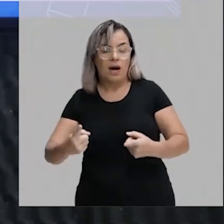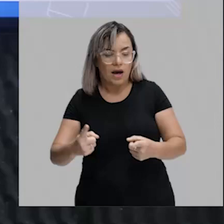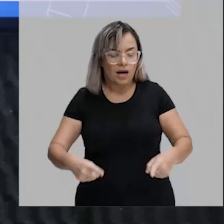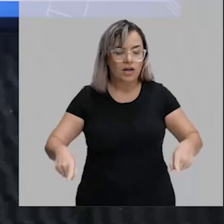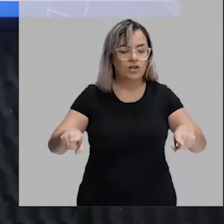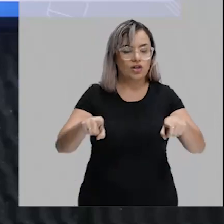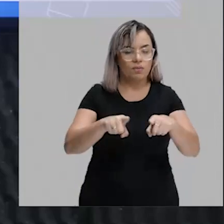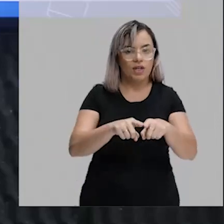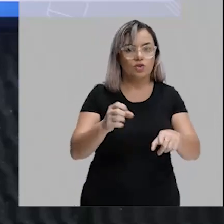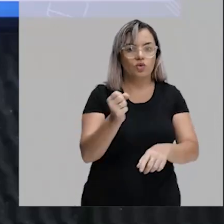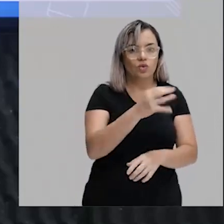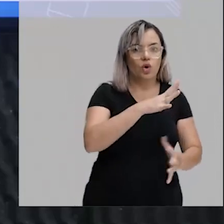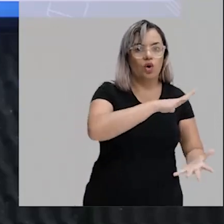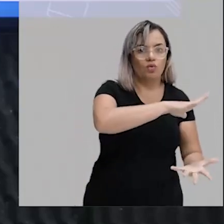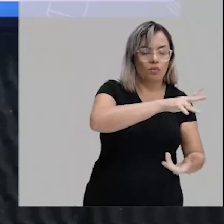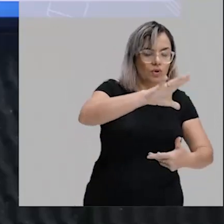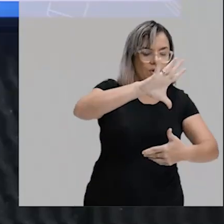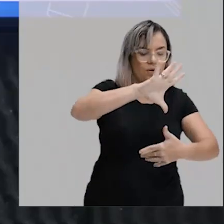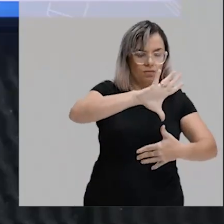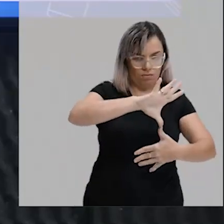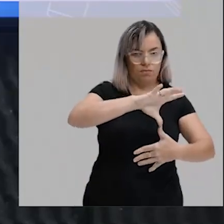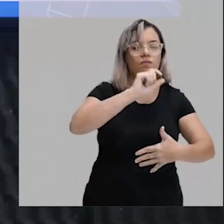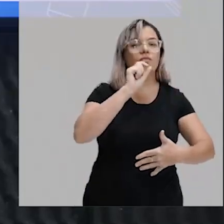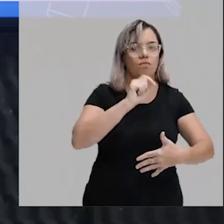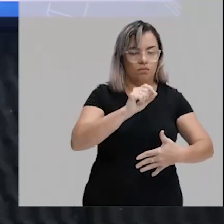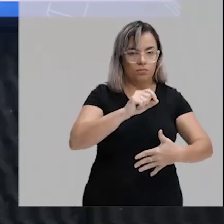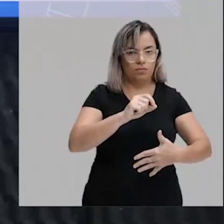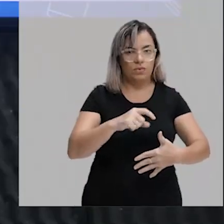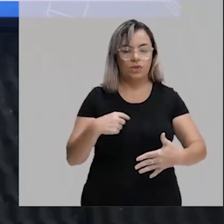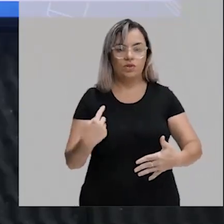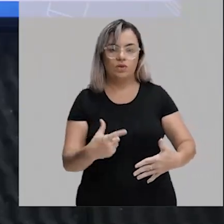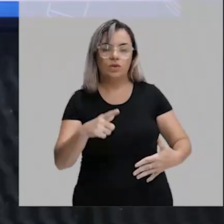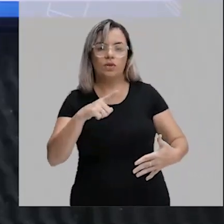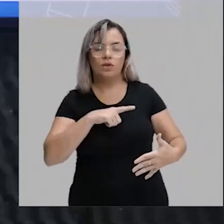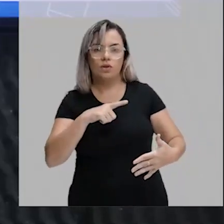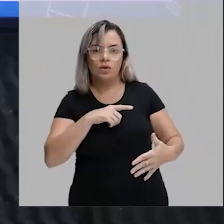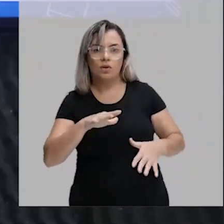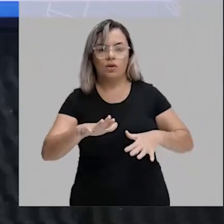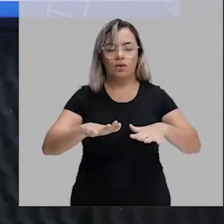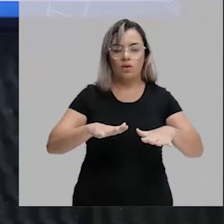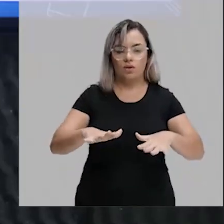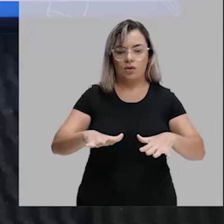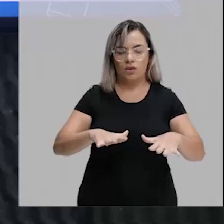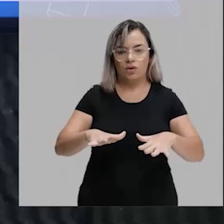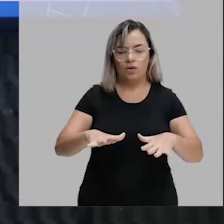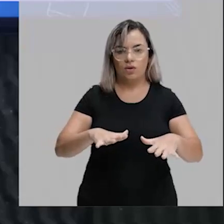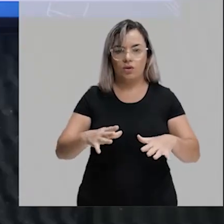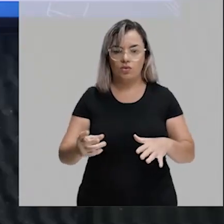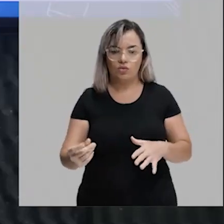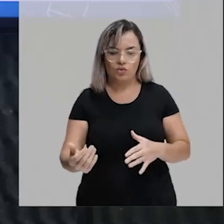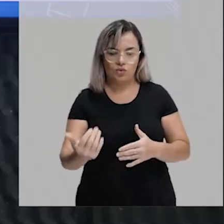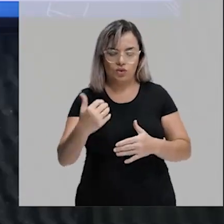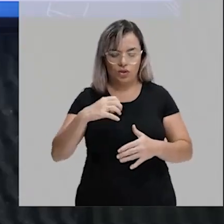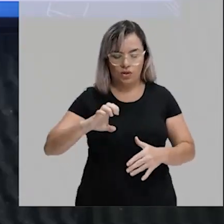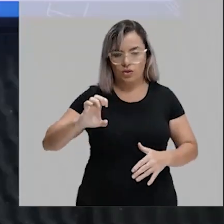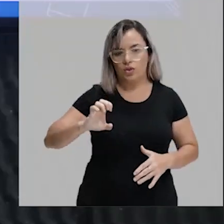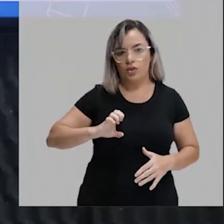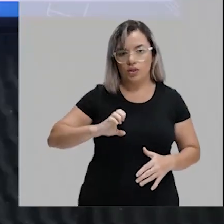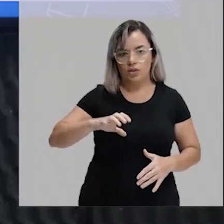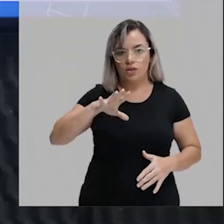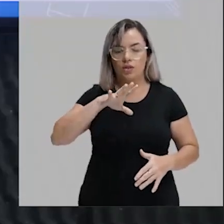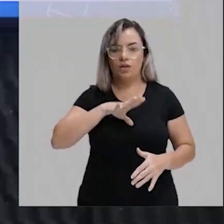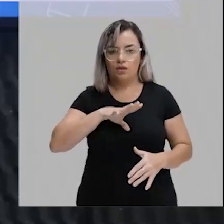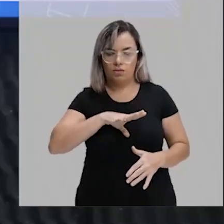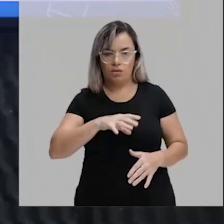na América, porque nós teremos, a partir desse movimento, uma acumulação primitiva do capital. Então, para